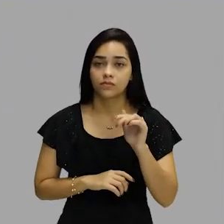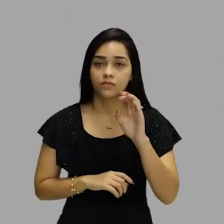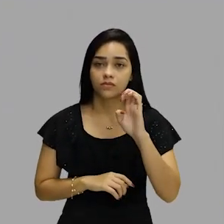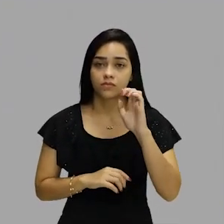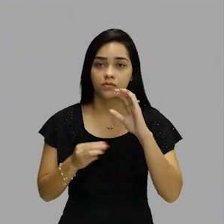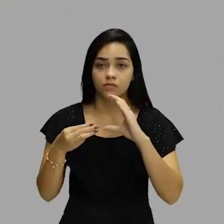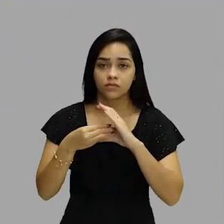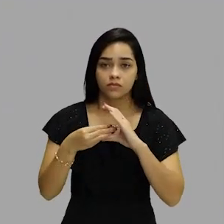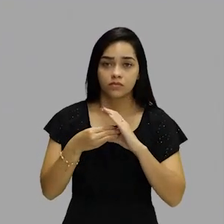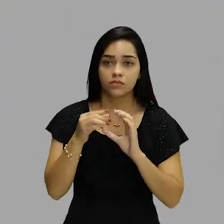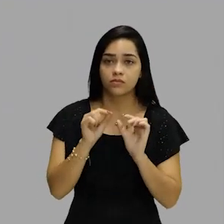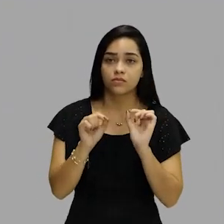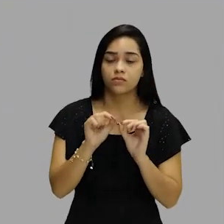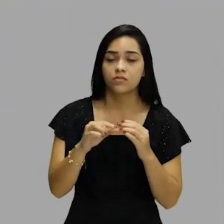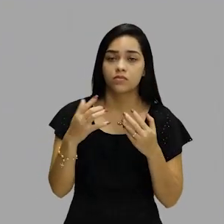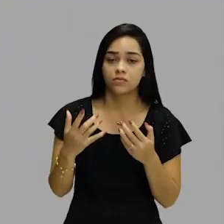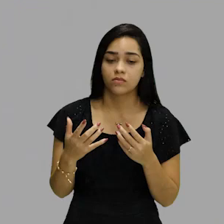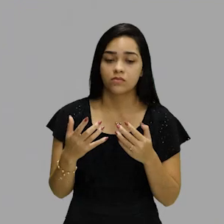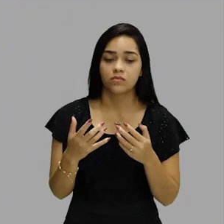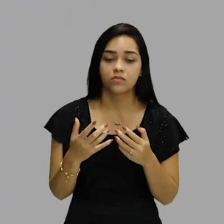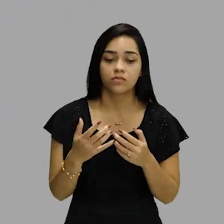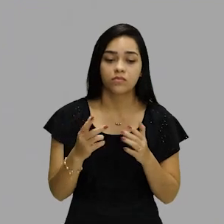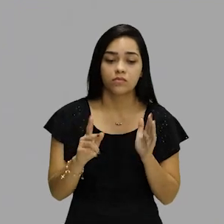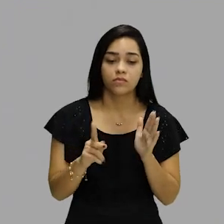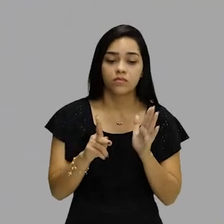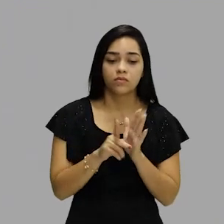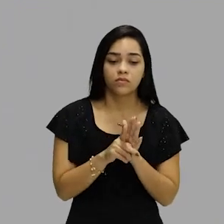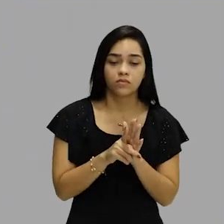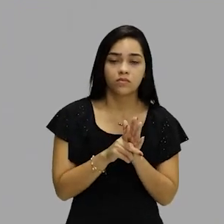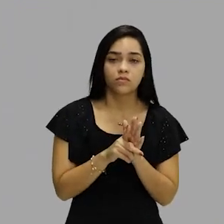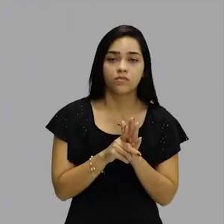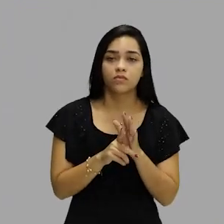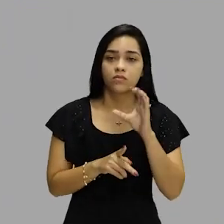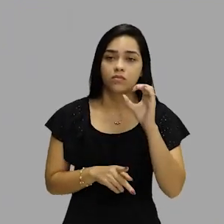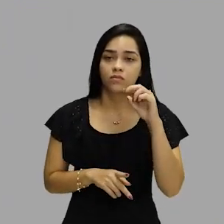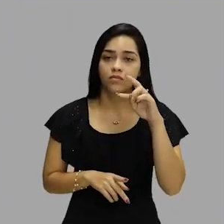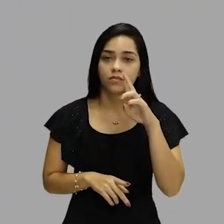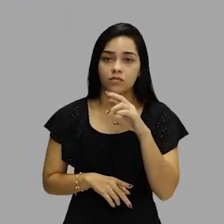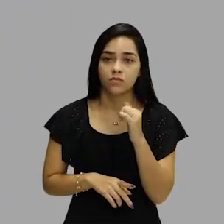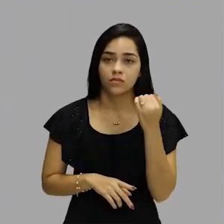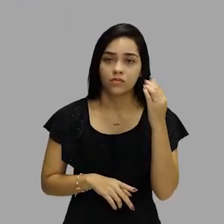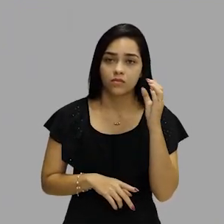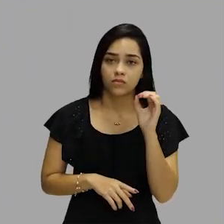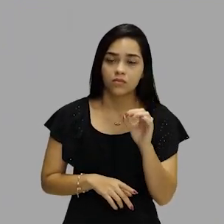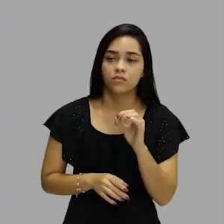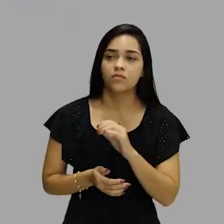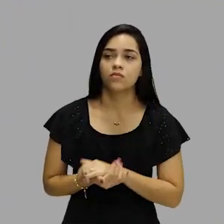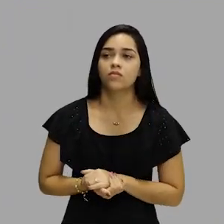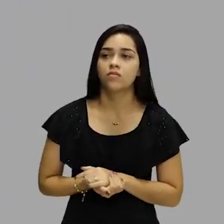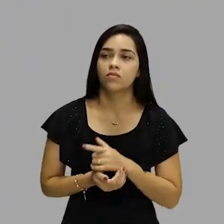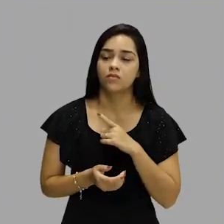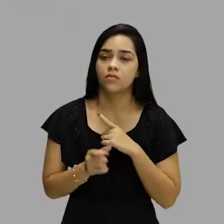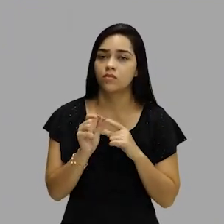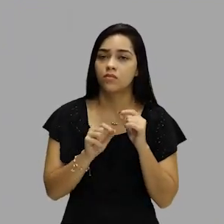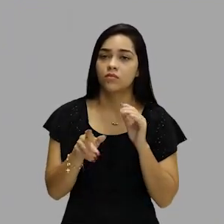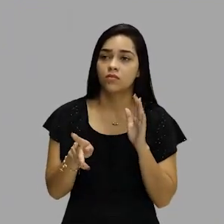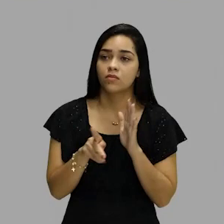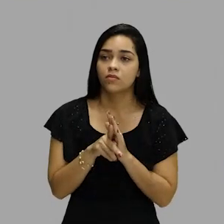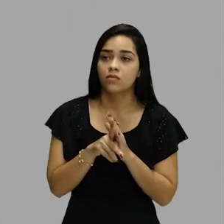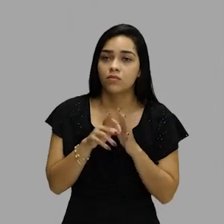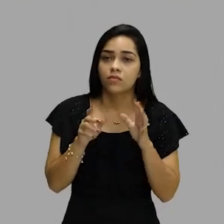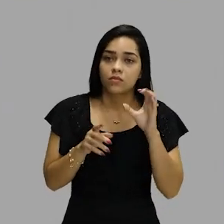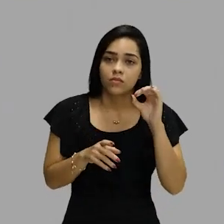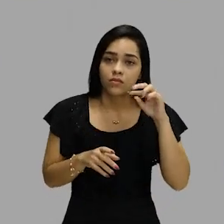células que são altamente especializadas em contração. Ou seja, elas são especializadas em